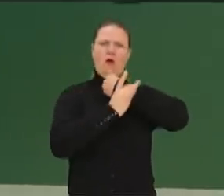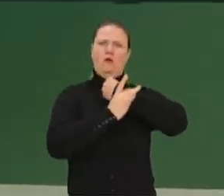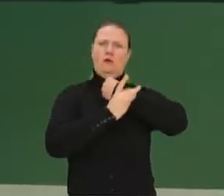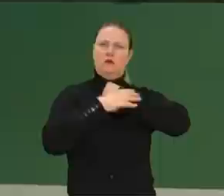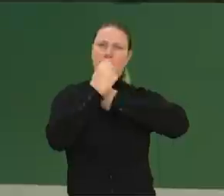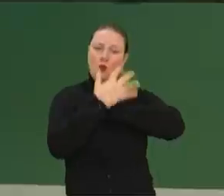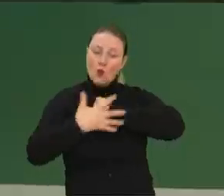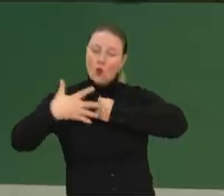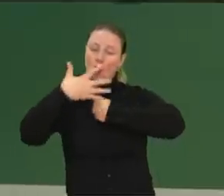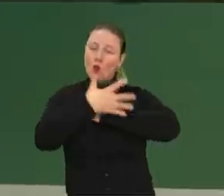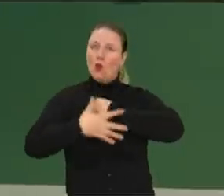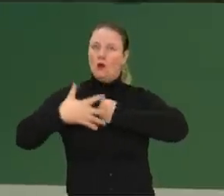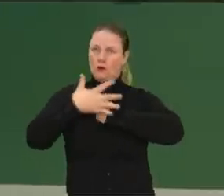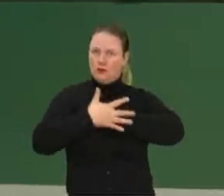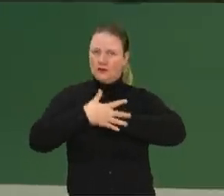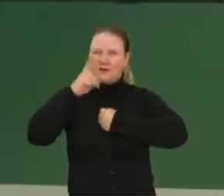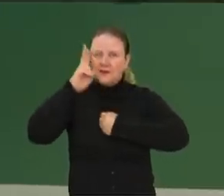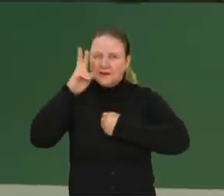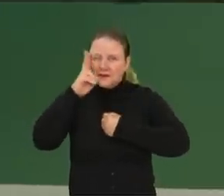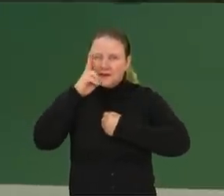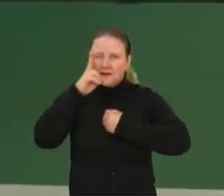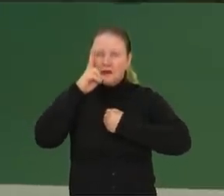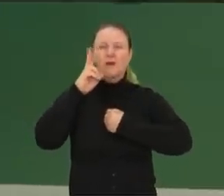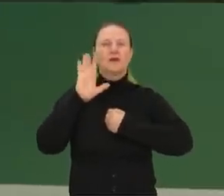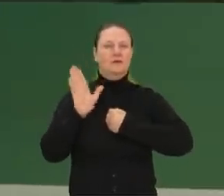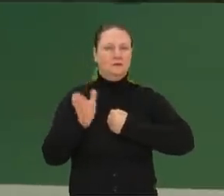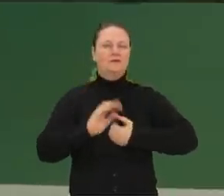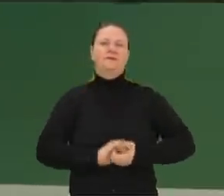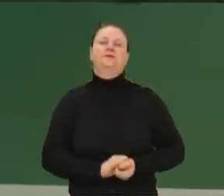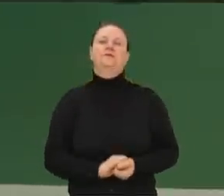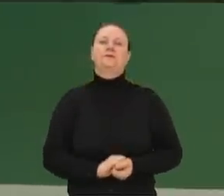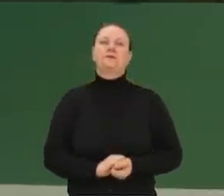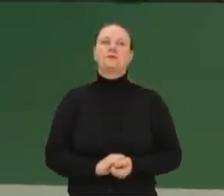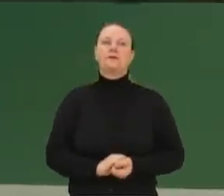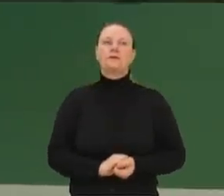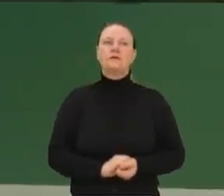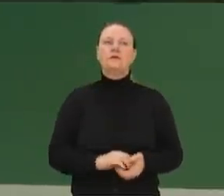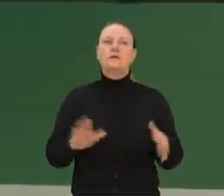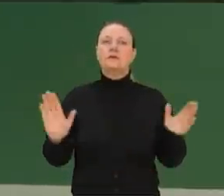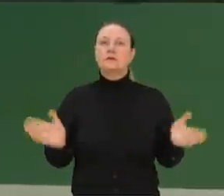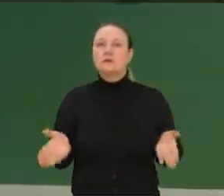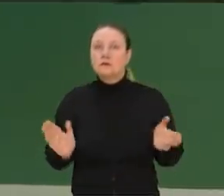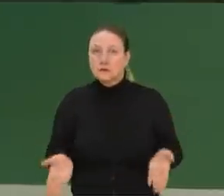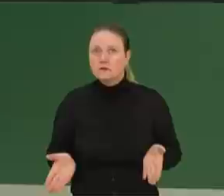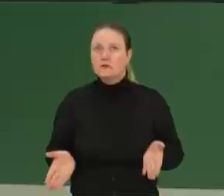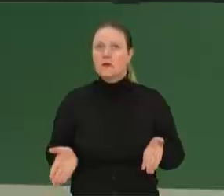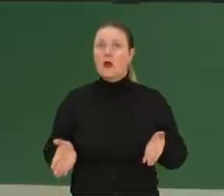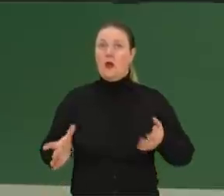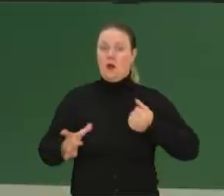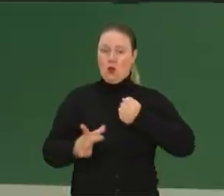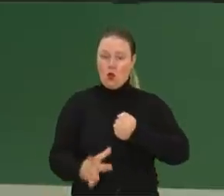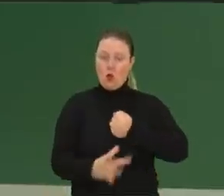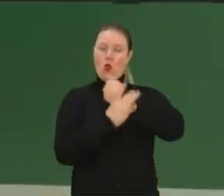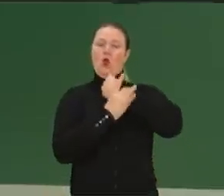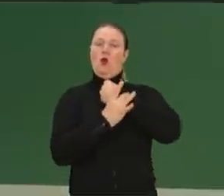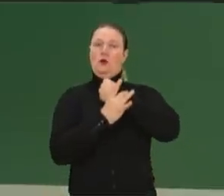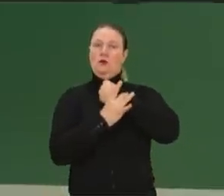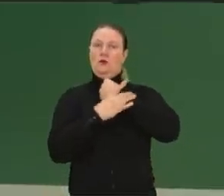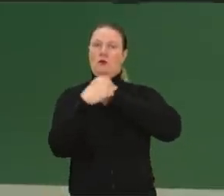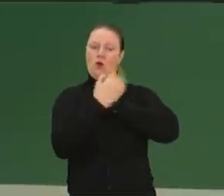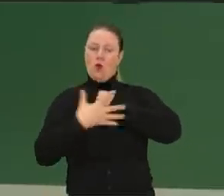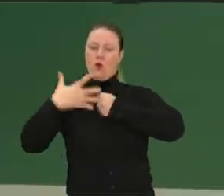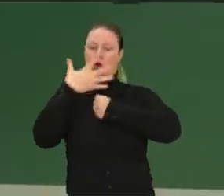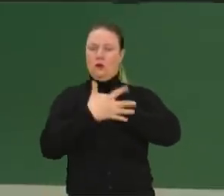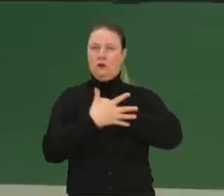fagocitar essas bactérias, conforme a gente viu na aula passada. E aí, falando em defesa, em pus, em infecção,